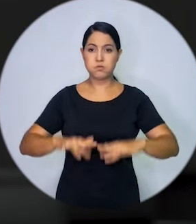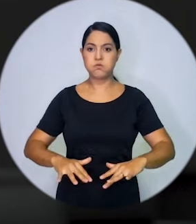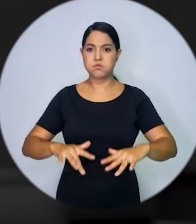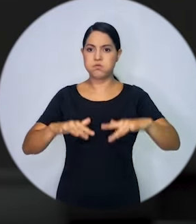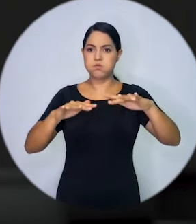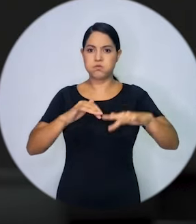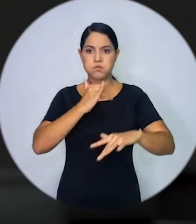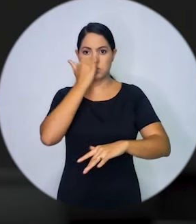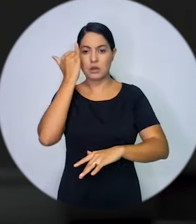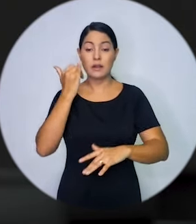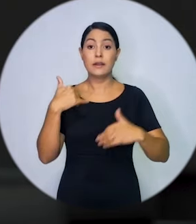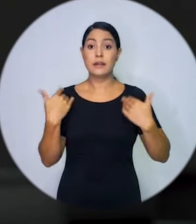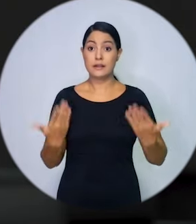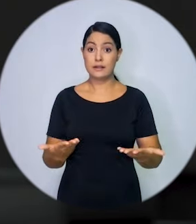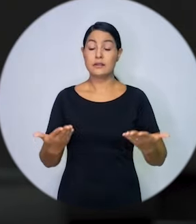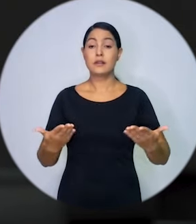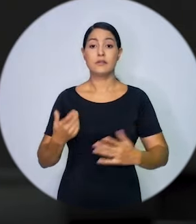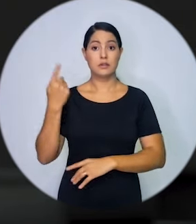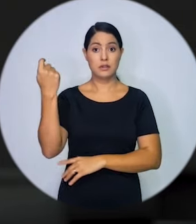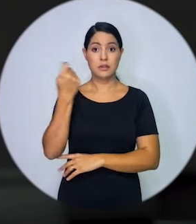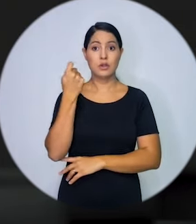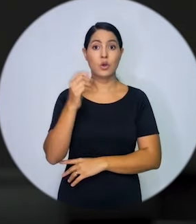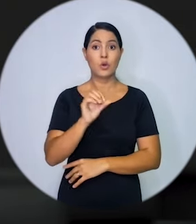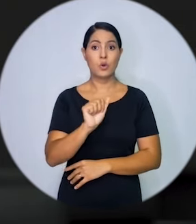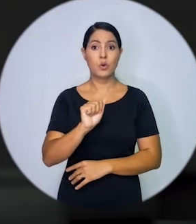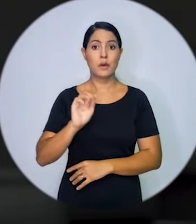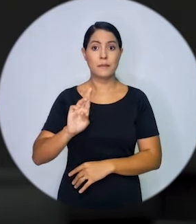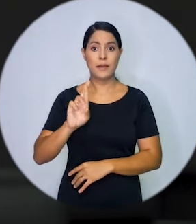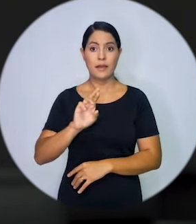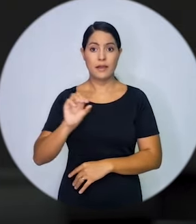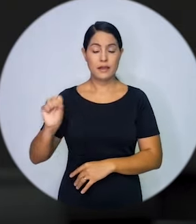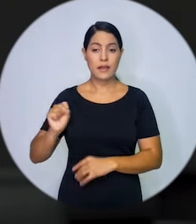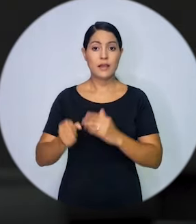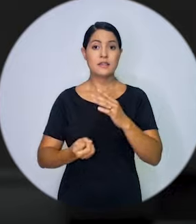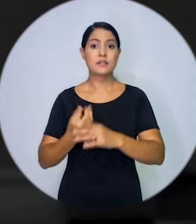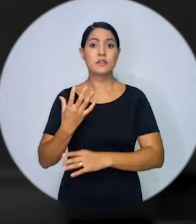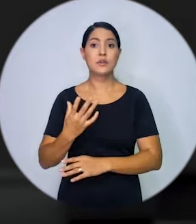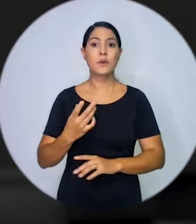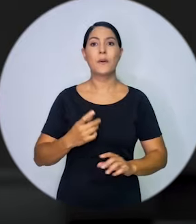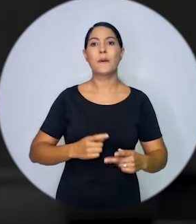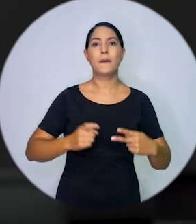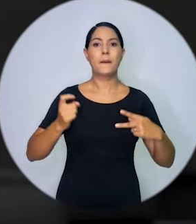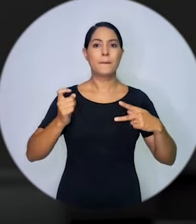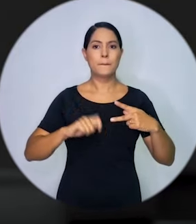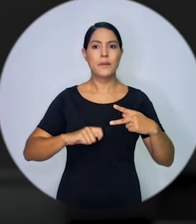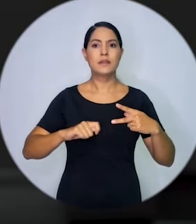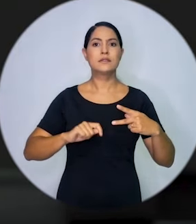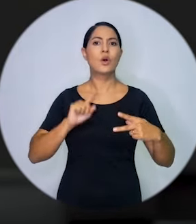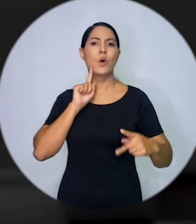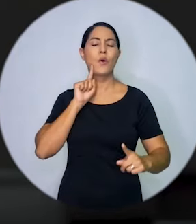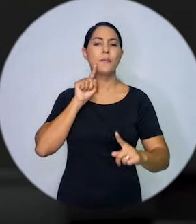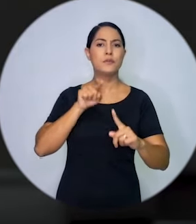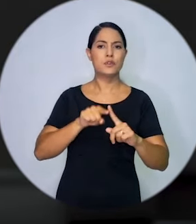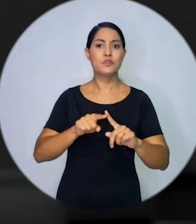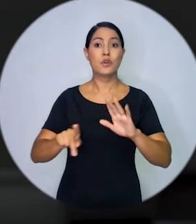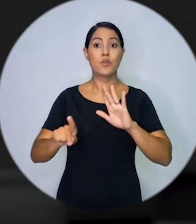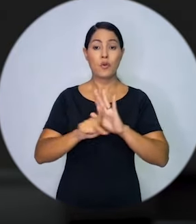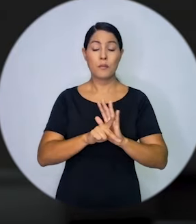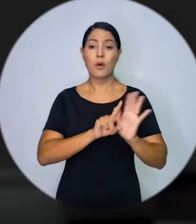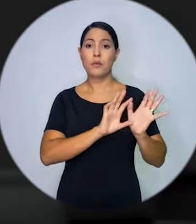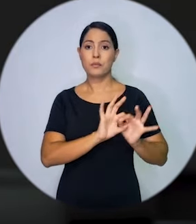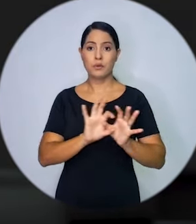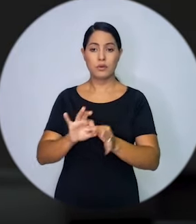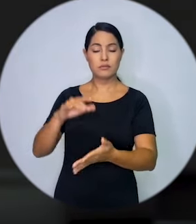Conselho Federal e a OAB Gaúcha criaram um PIX exclusivo para arrecadar recursos que serão integralmente revertidos para a construção